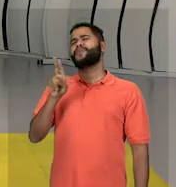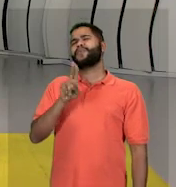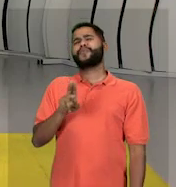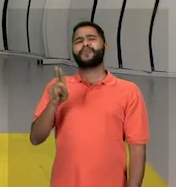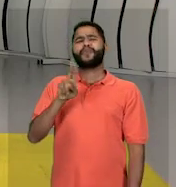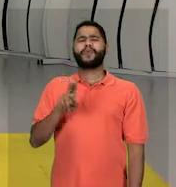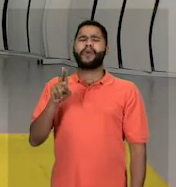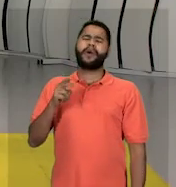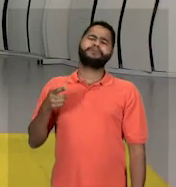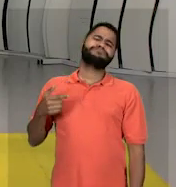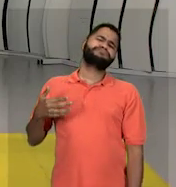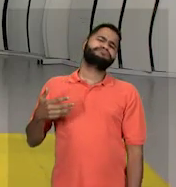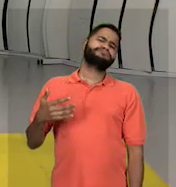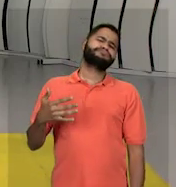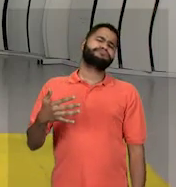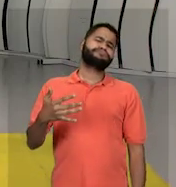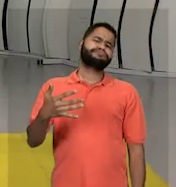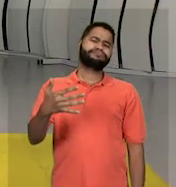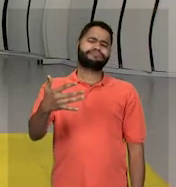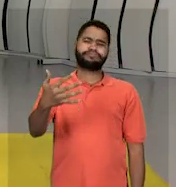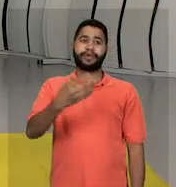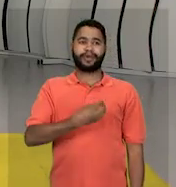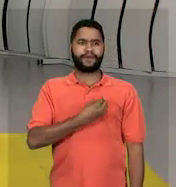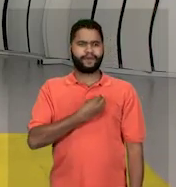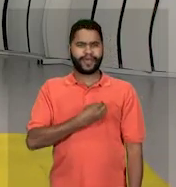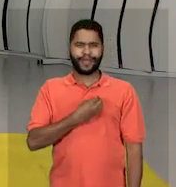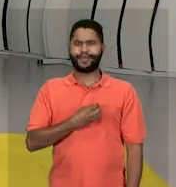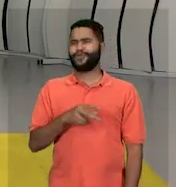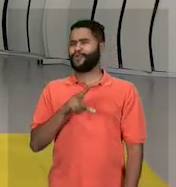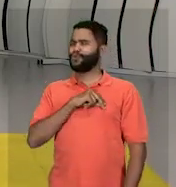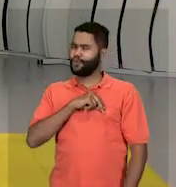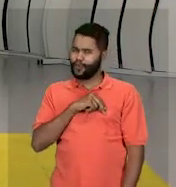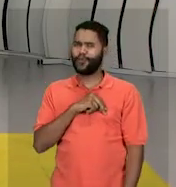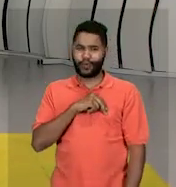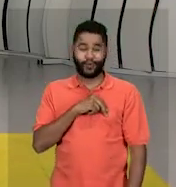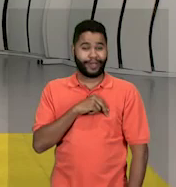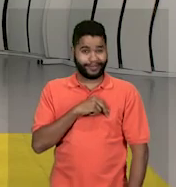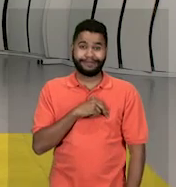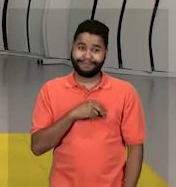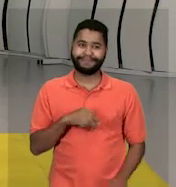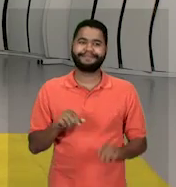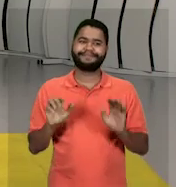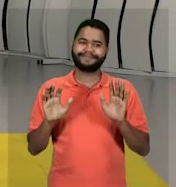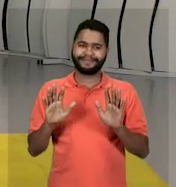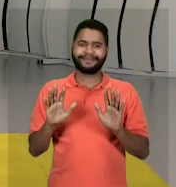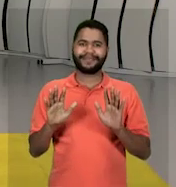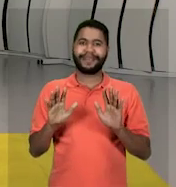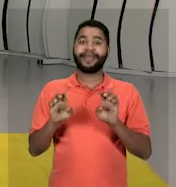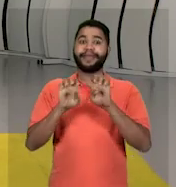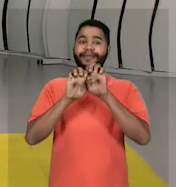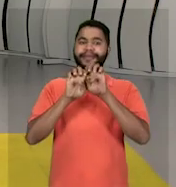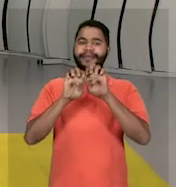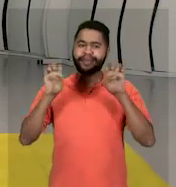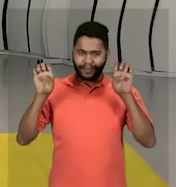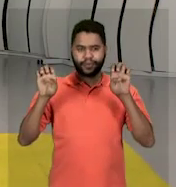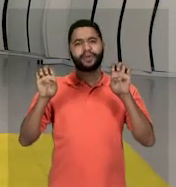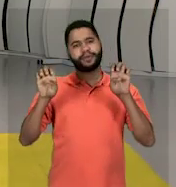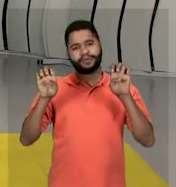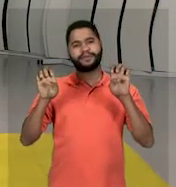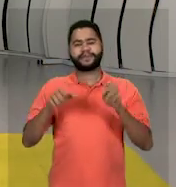o seu último dia de vida nossas pesado que isso equação